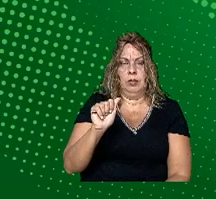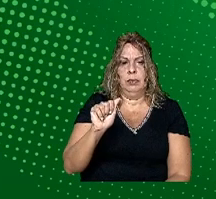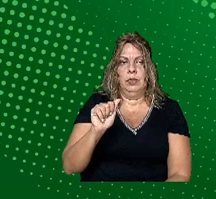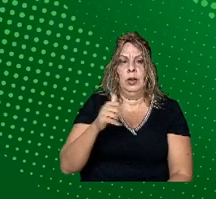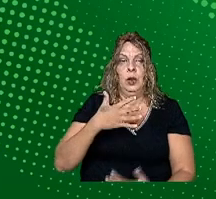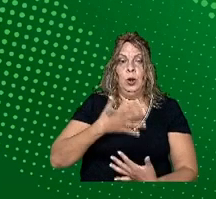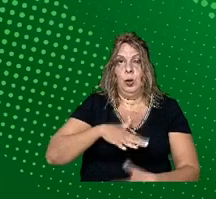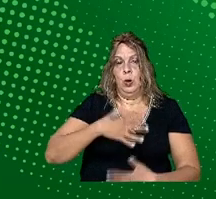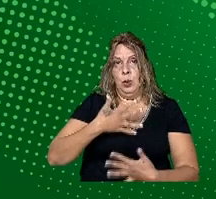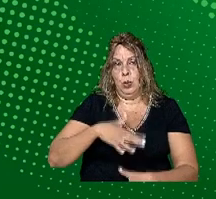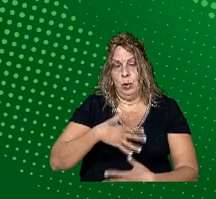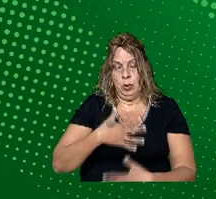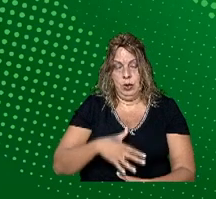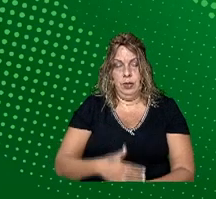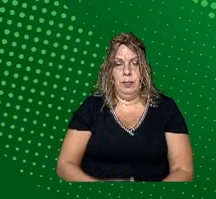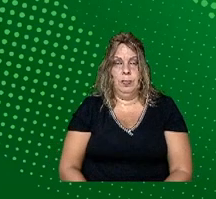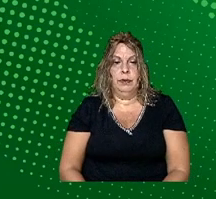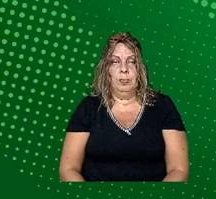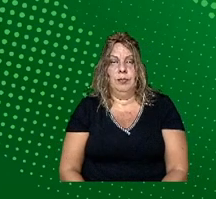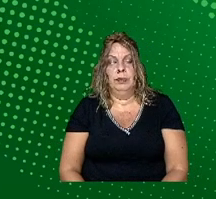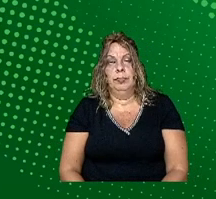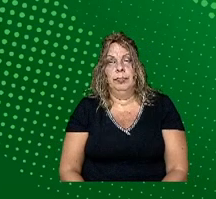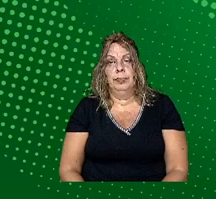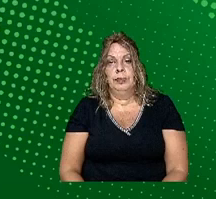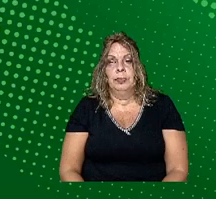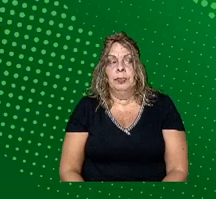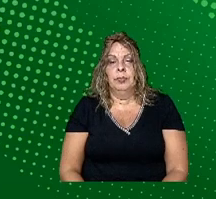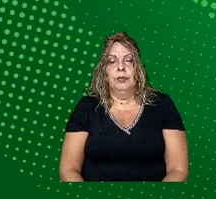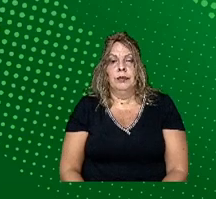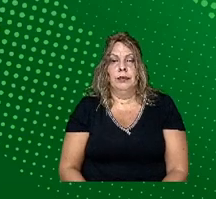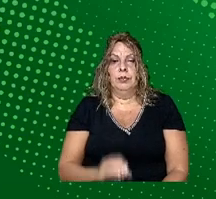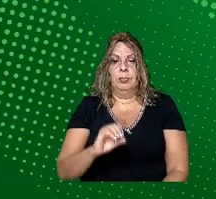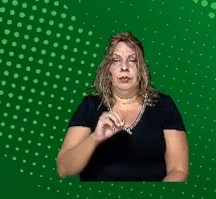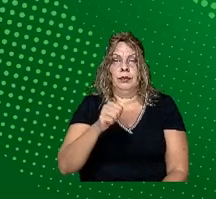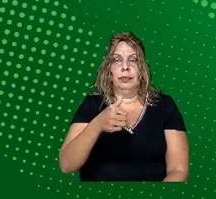ela reside e adquiriu com Rodrigo e Anne, lá mesmo, Regional Glória.